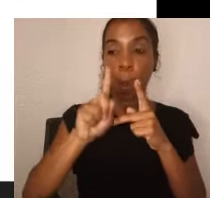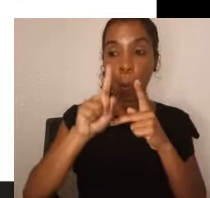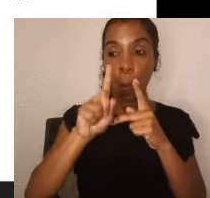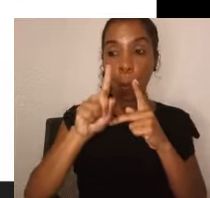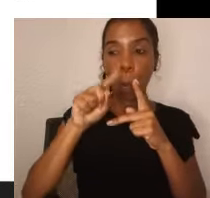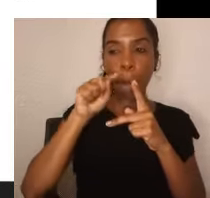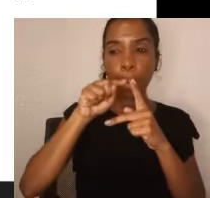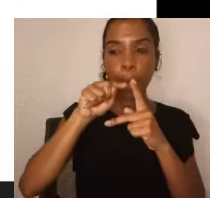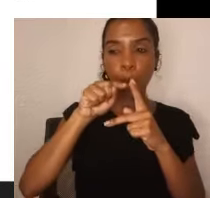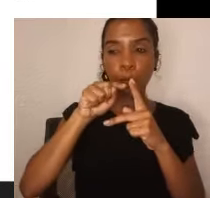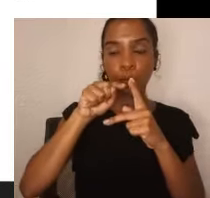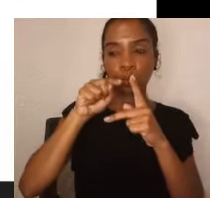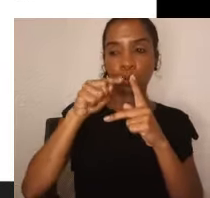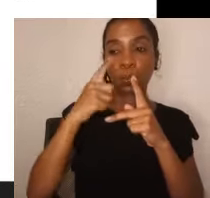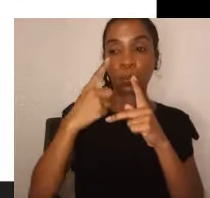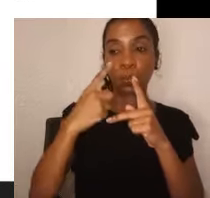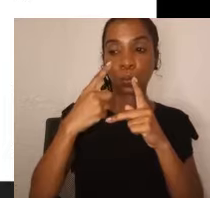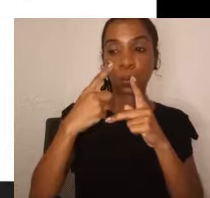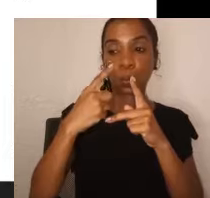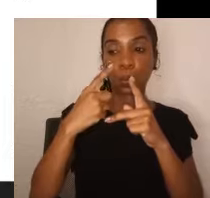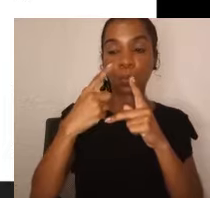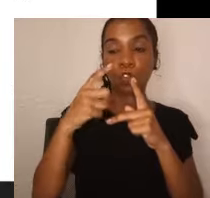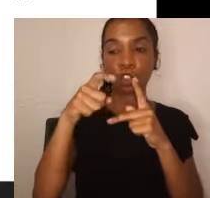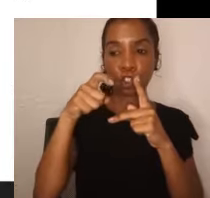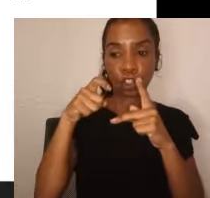no x e 2 no y.